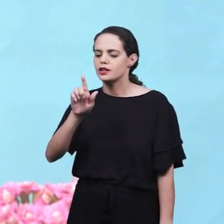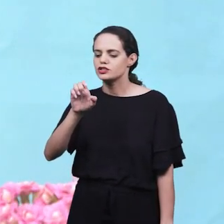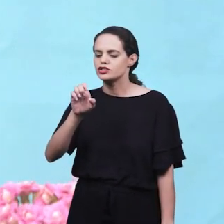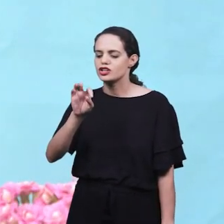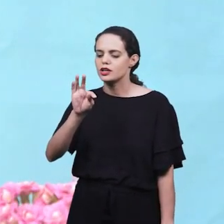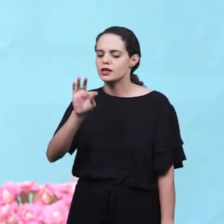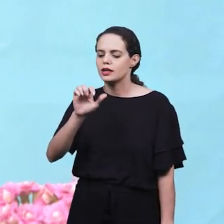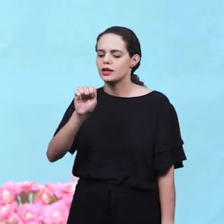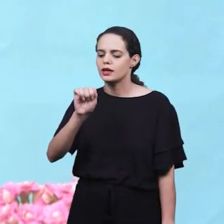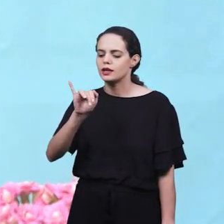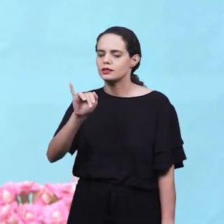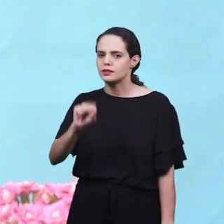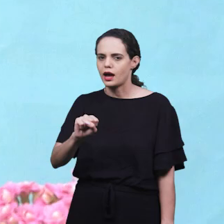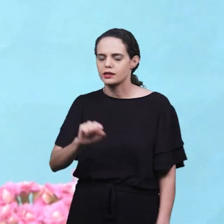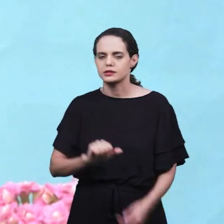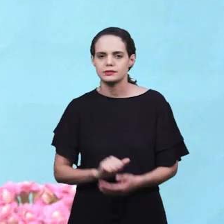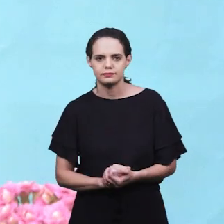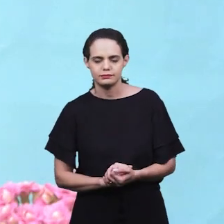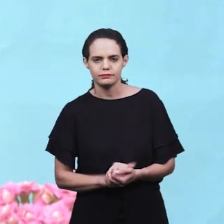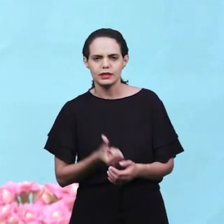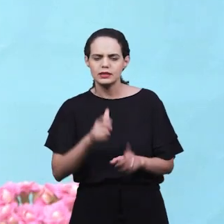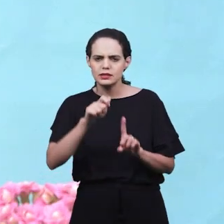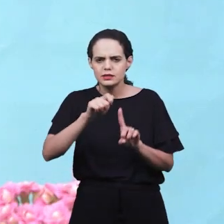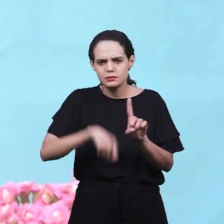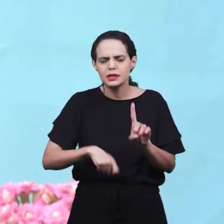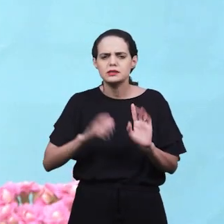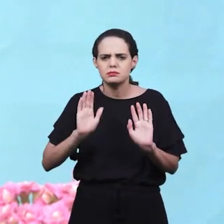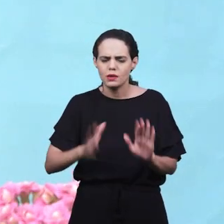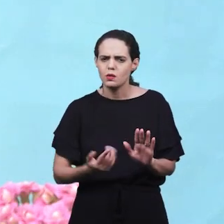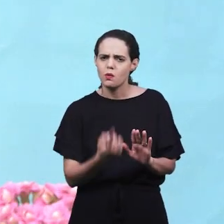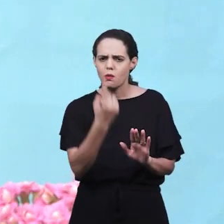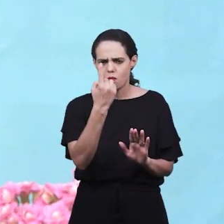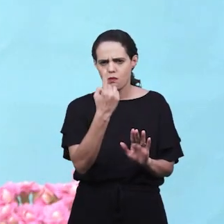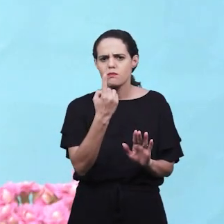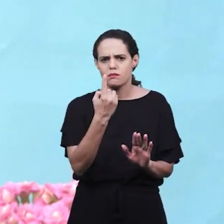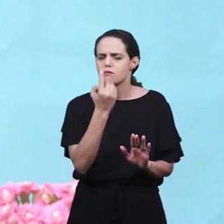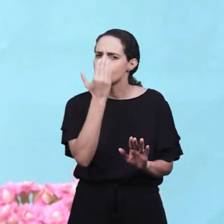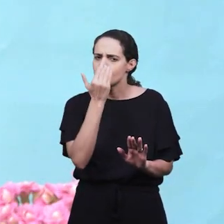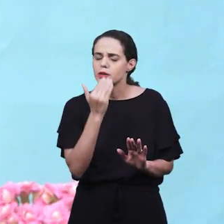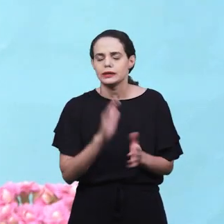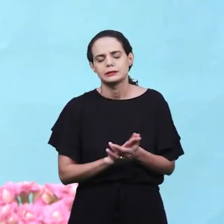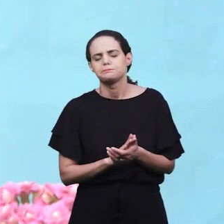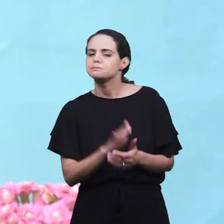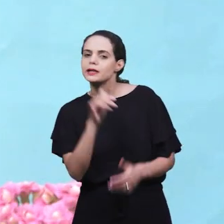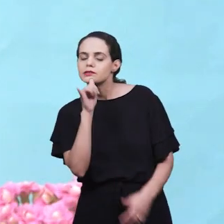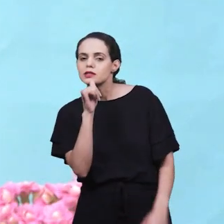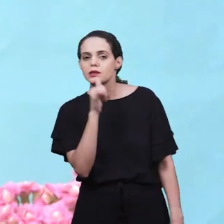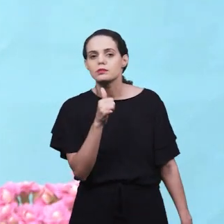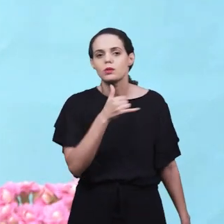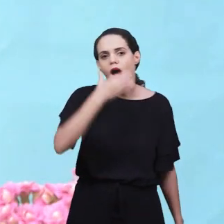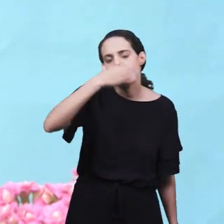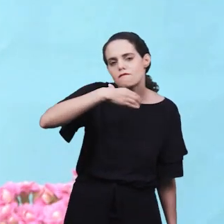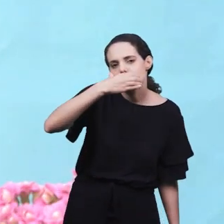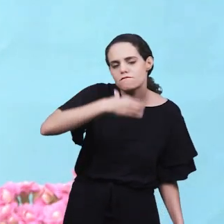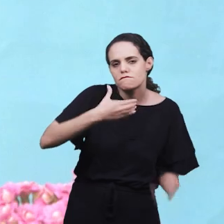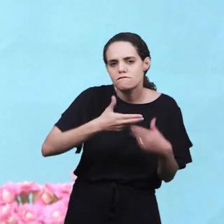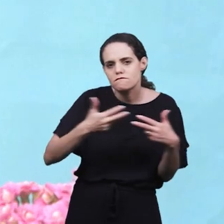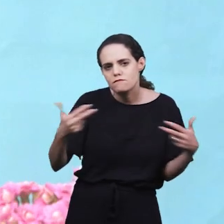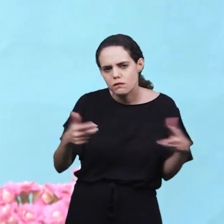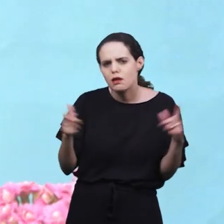1 semana, uma refeição. Por exemplo, a fruta, que é um alimento fácil de inserir na rotina do